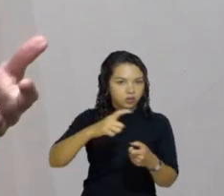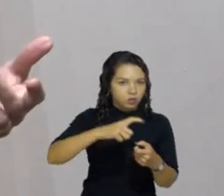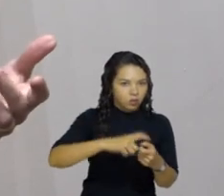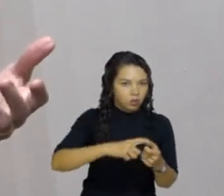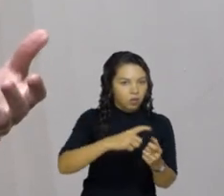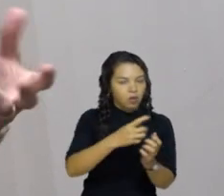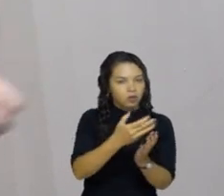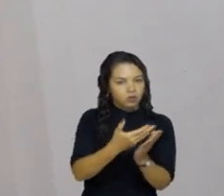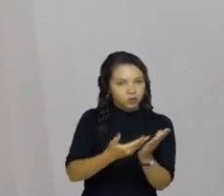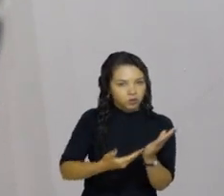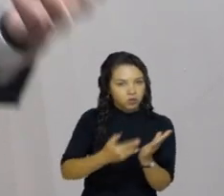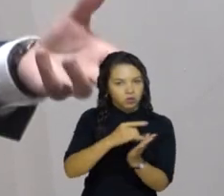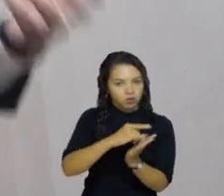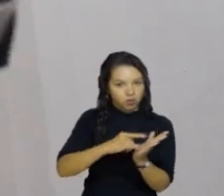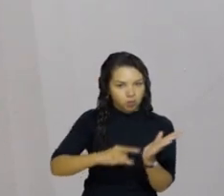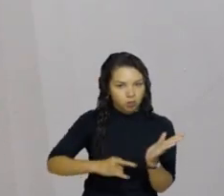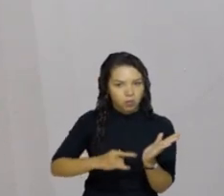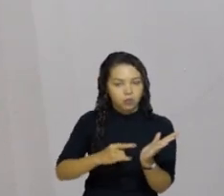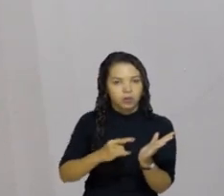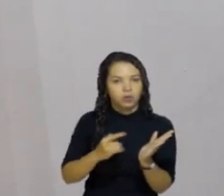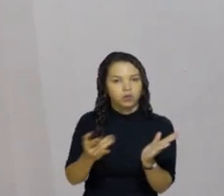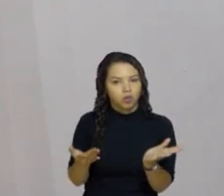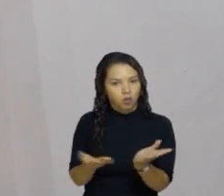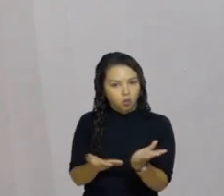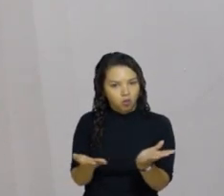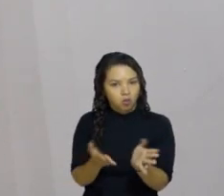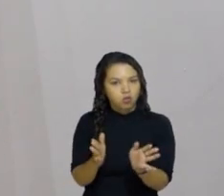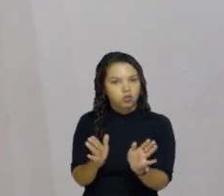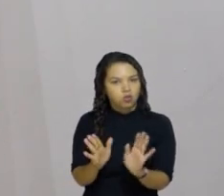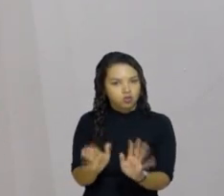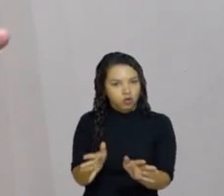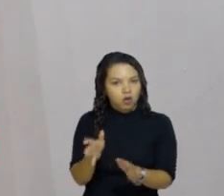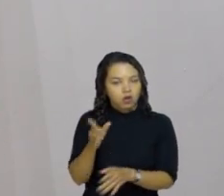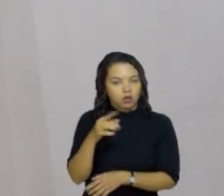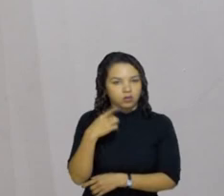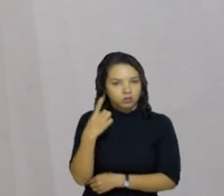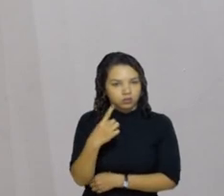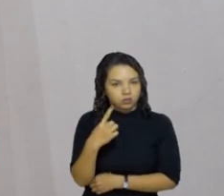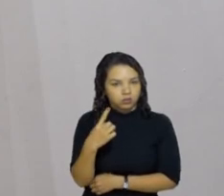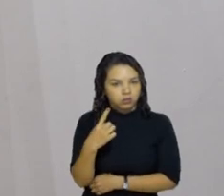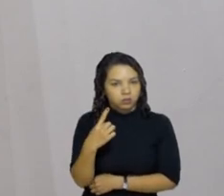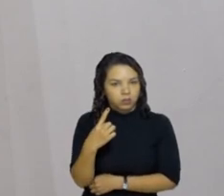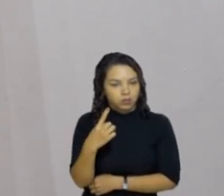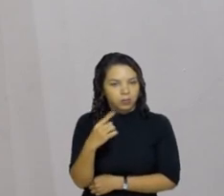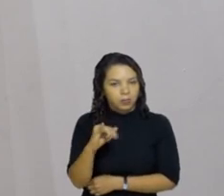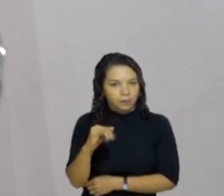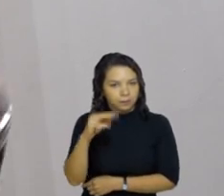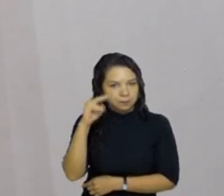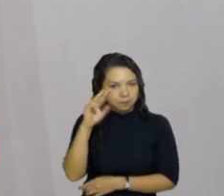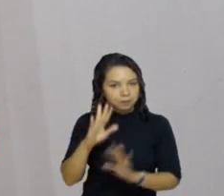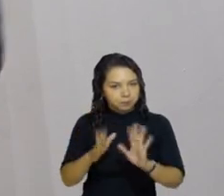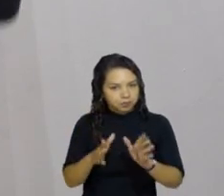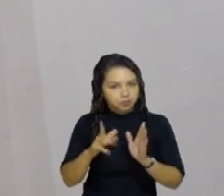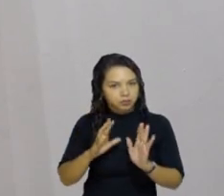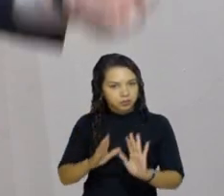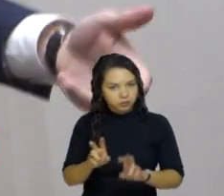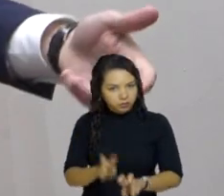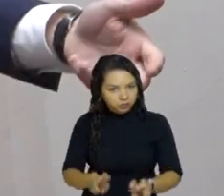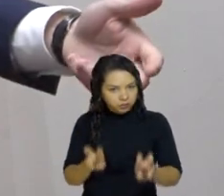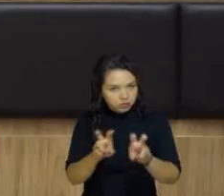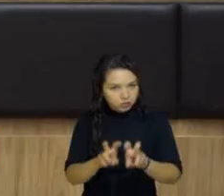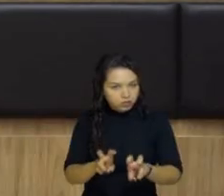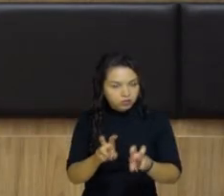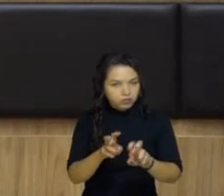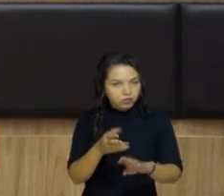Hoje, deputada Paulinha, graças a uma ação do governador Jorginho, nós temos a certidão online em que o cidadão não precisa mais ir a